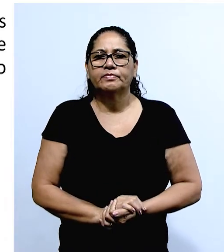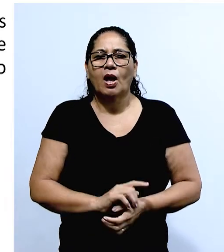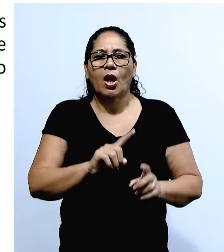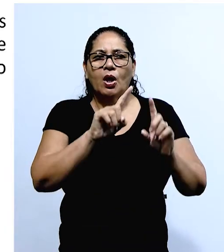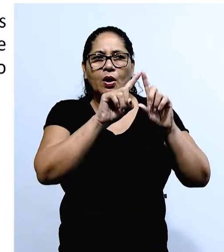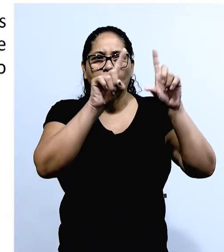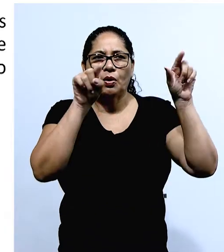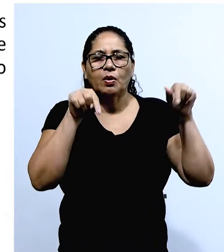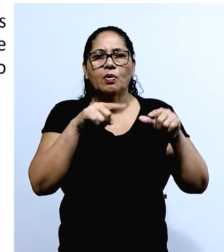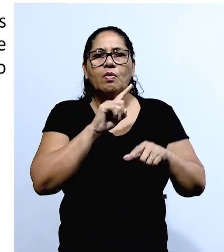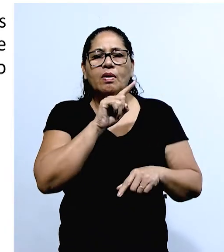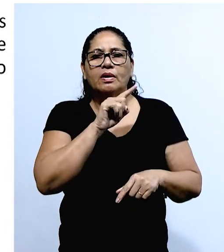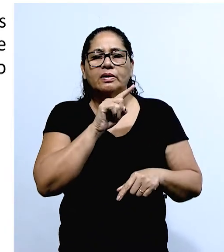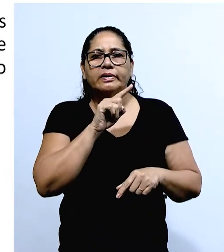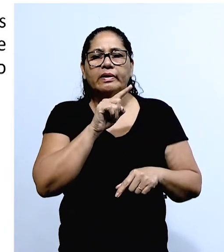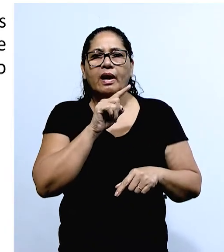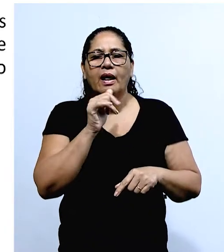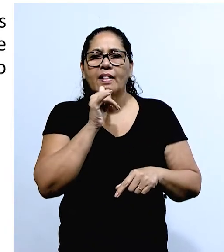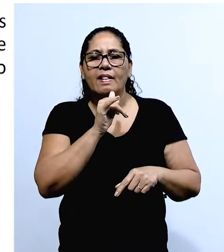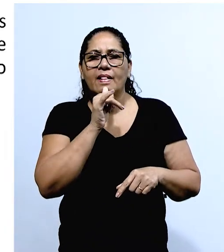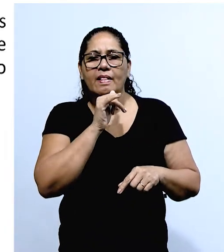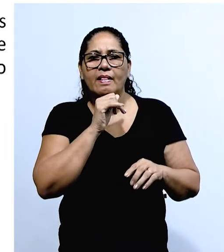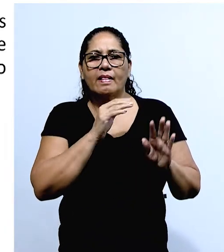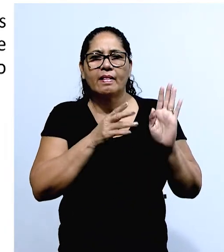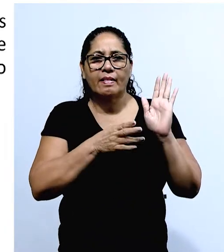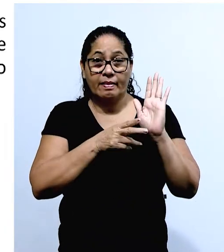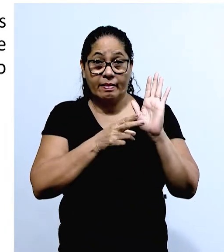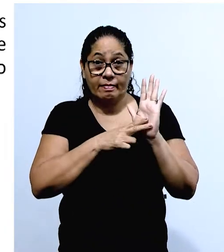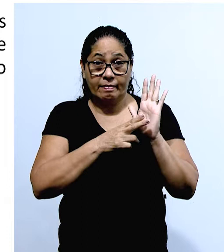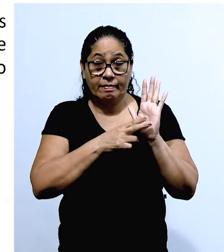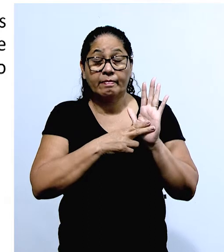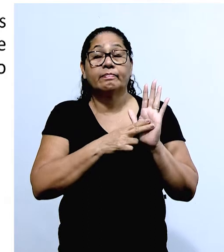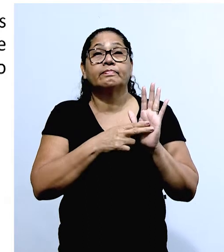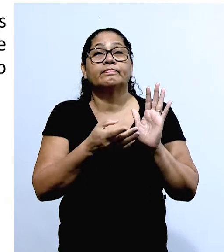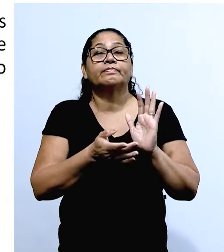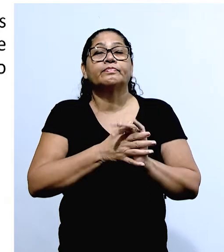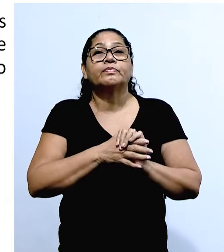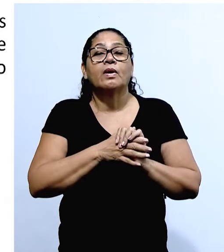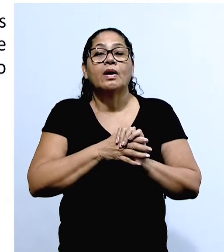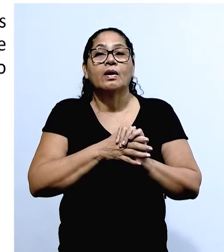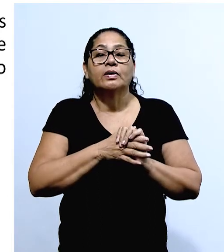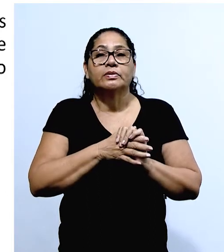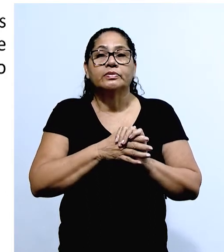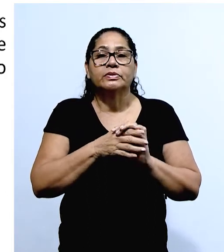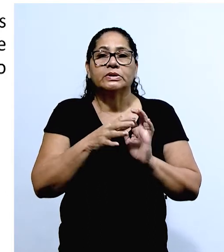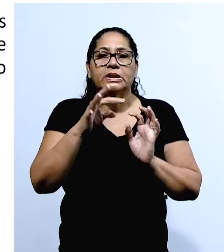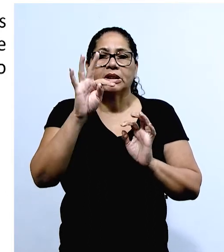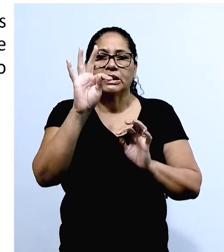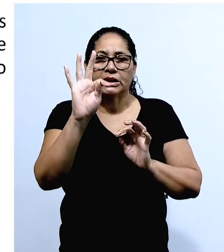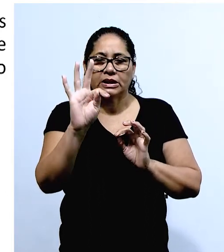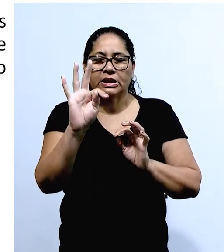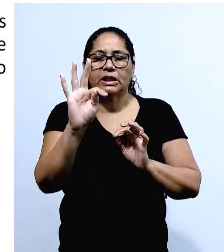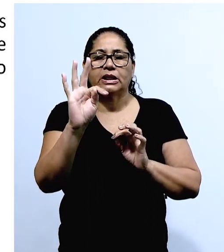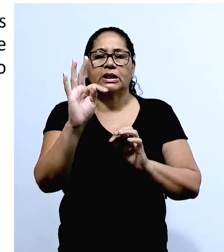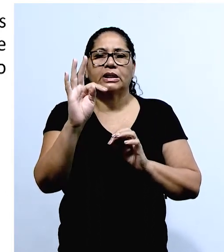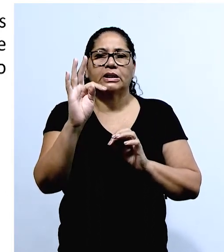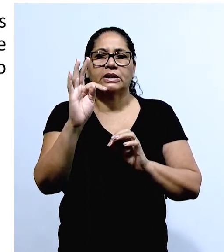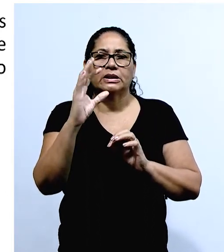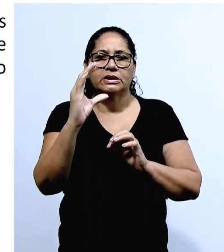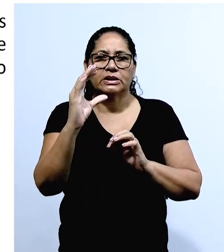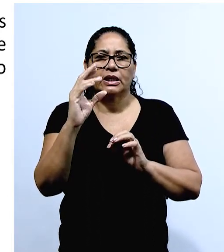no quadro aqui, um exemplo de missão. A primeira que a gente traz para a aula aqui de hoje, gente, é a missão do próprio TCU, né, que é o Tribunal de